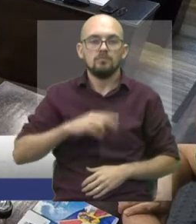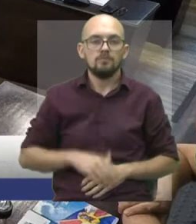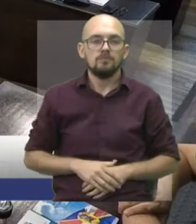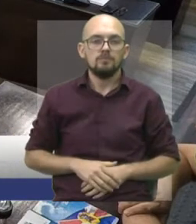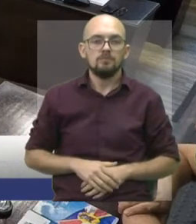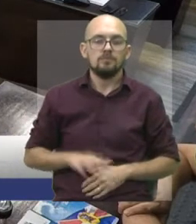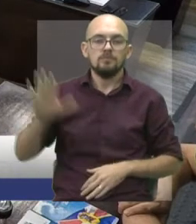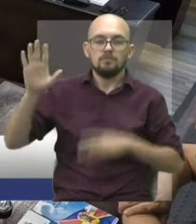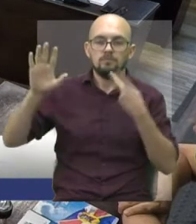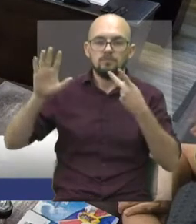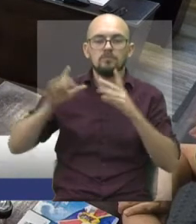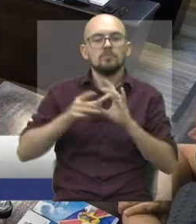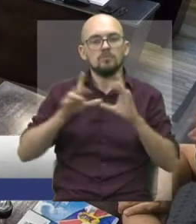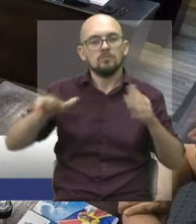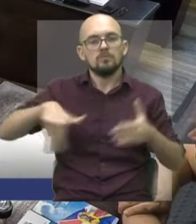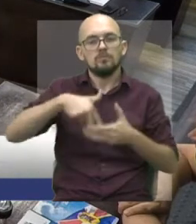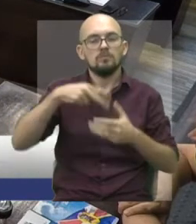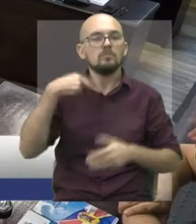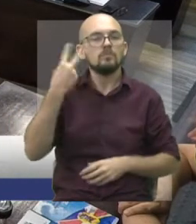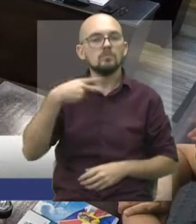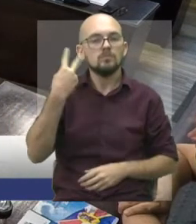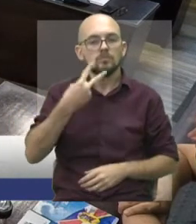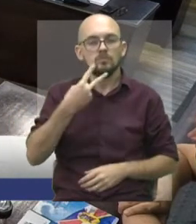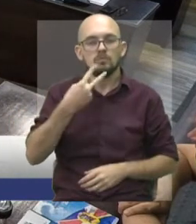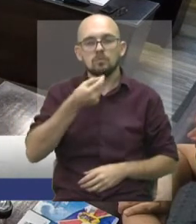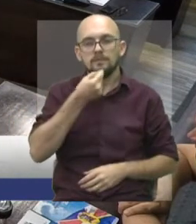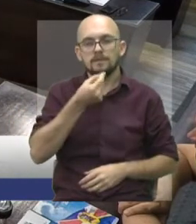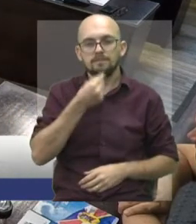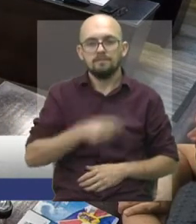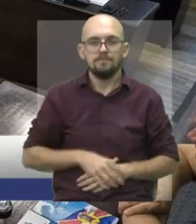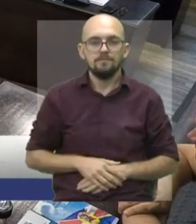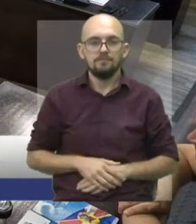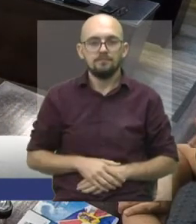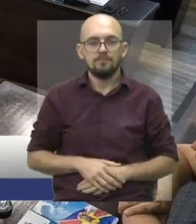palavra, presidente. Com a palavra, o vereador Chupeta.